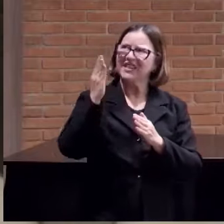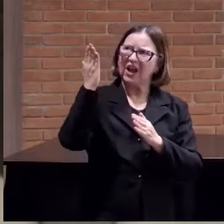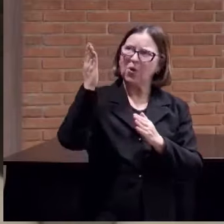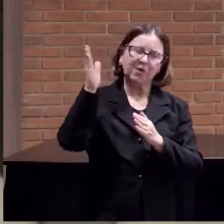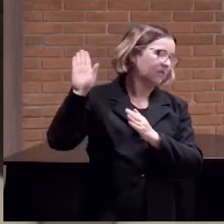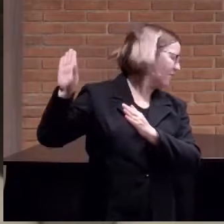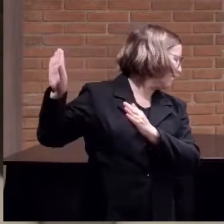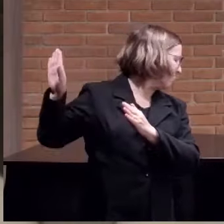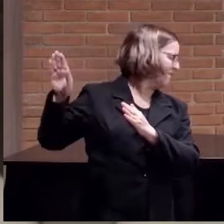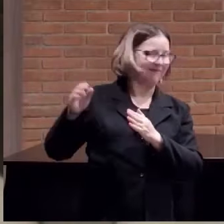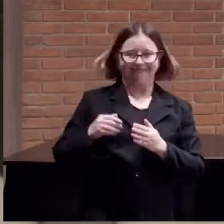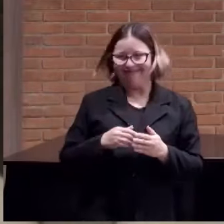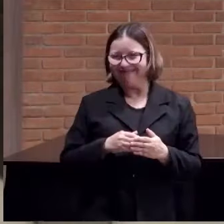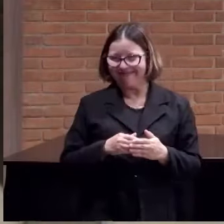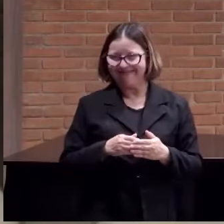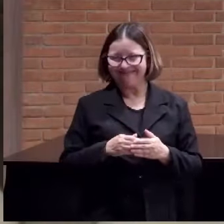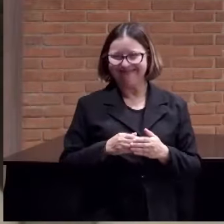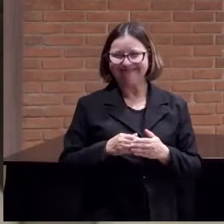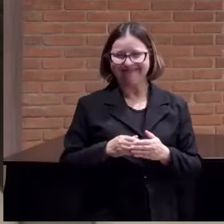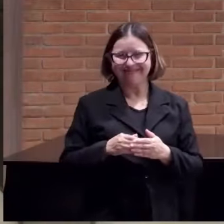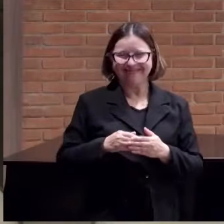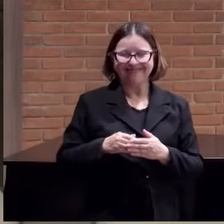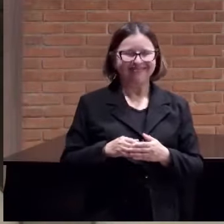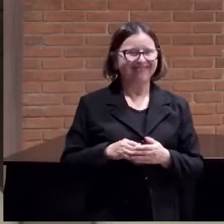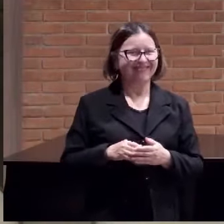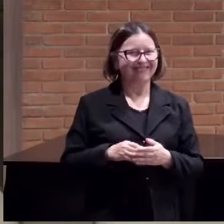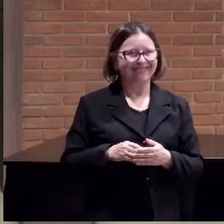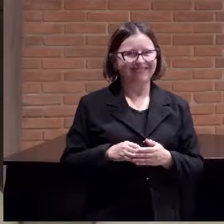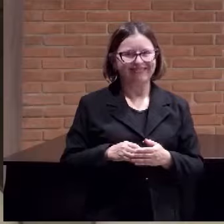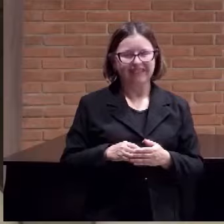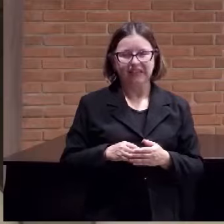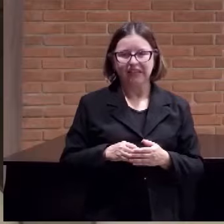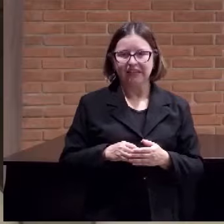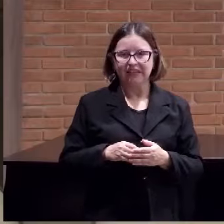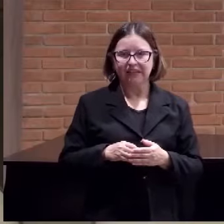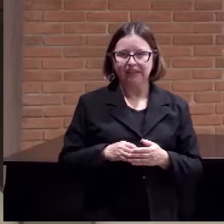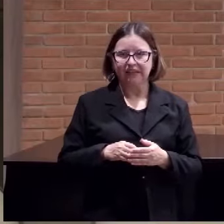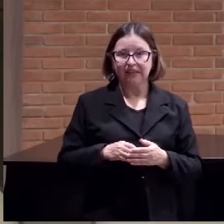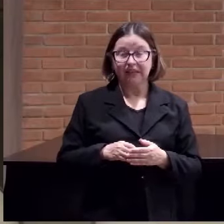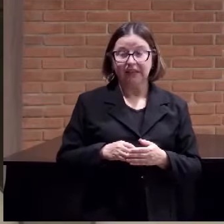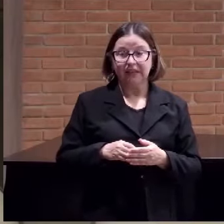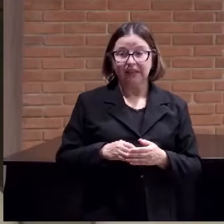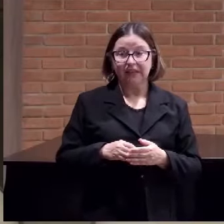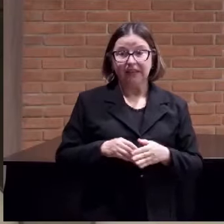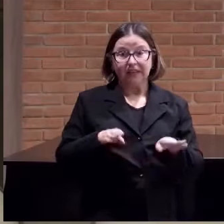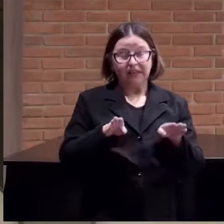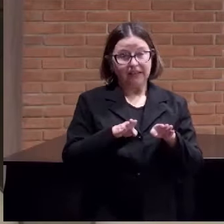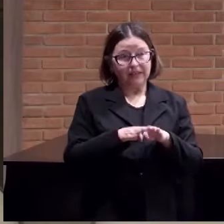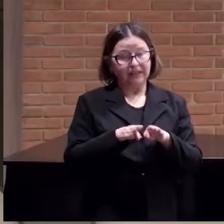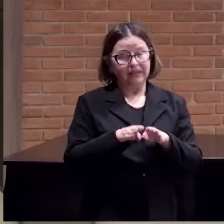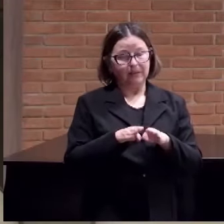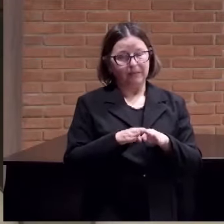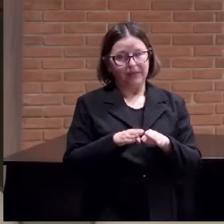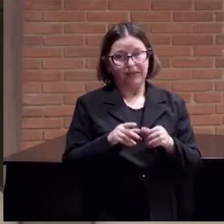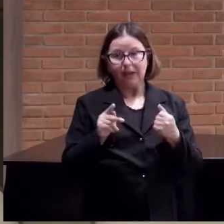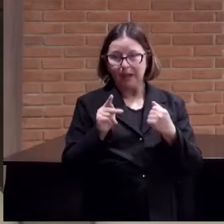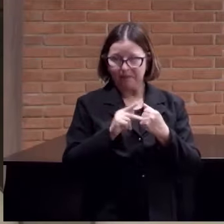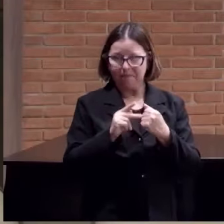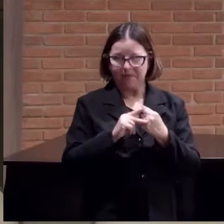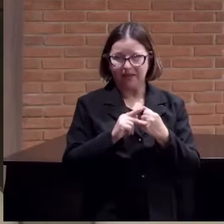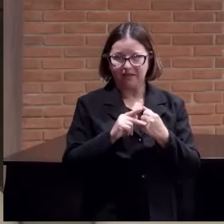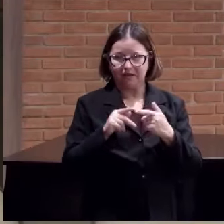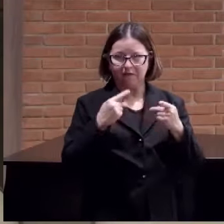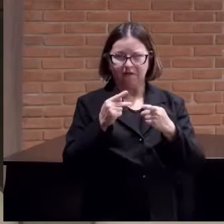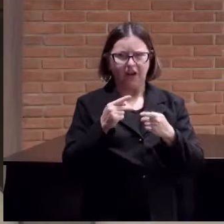A outra coisa que é a possibilidade da negação dos crentes. Pedro negou Jesus.